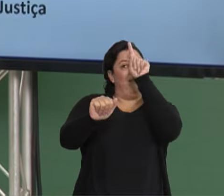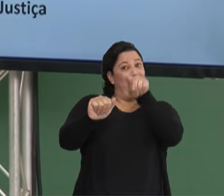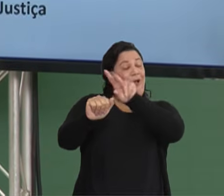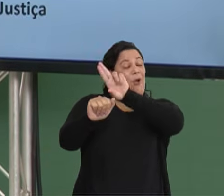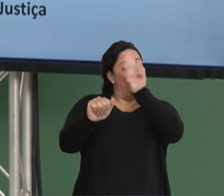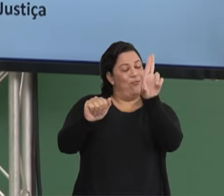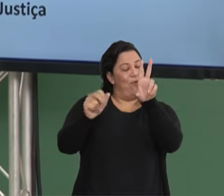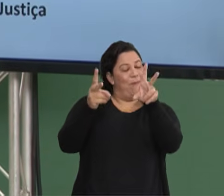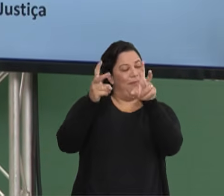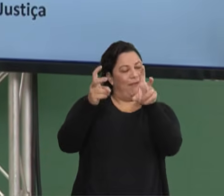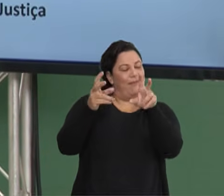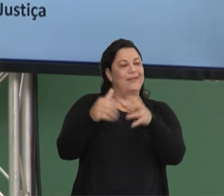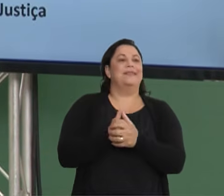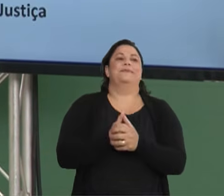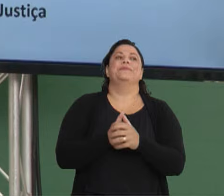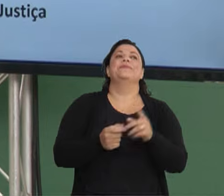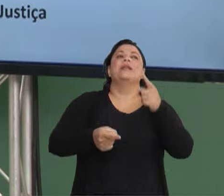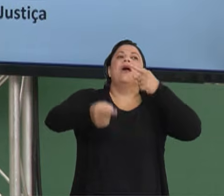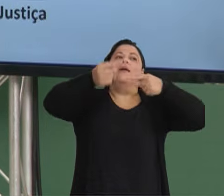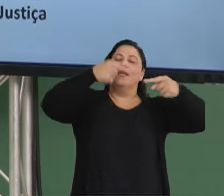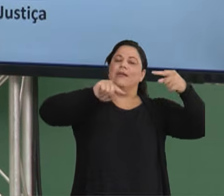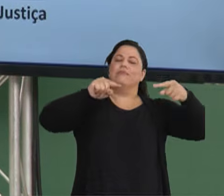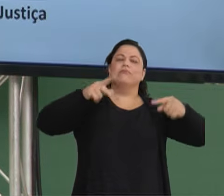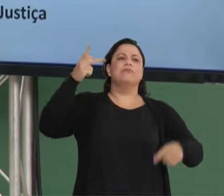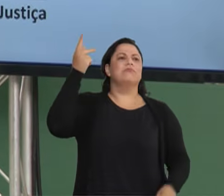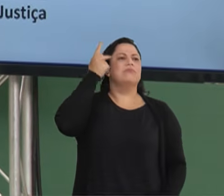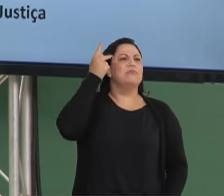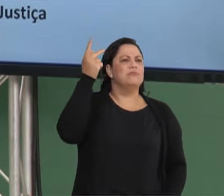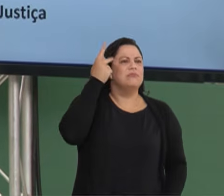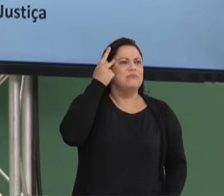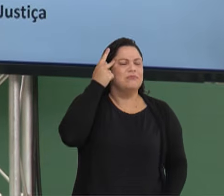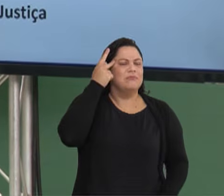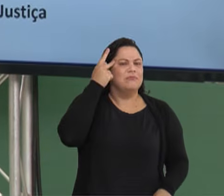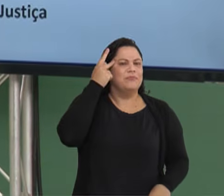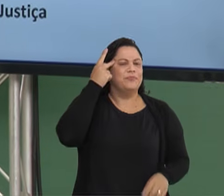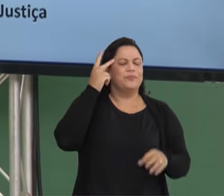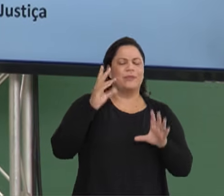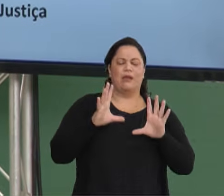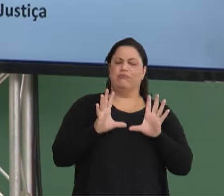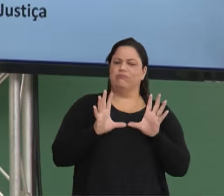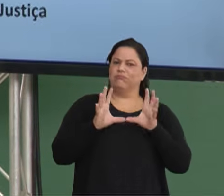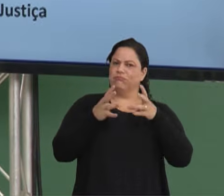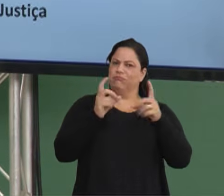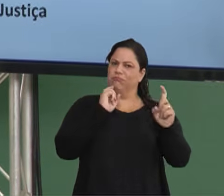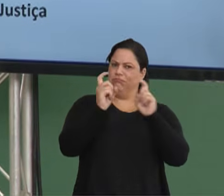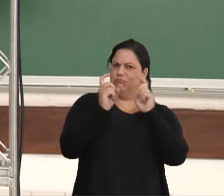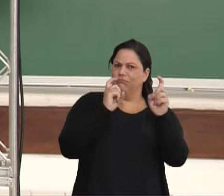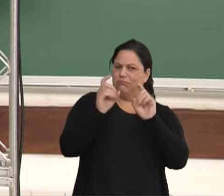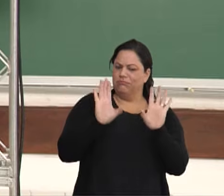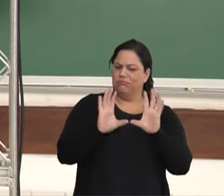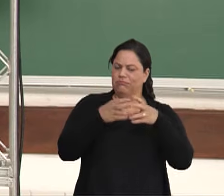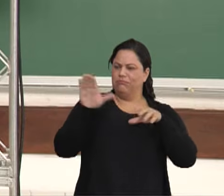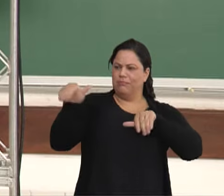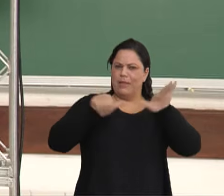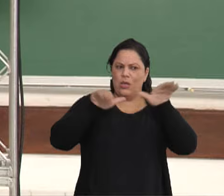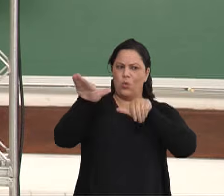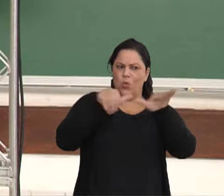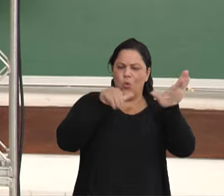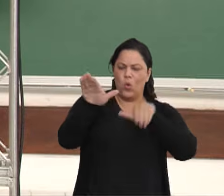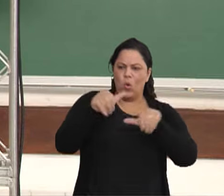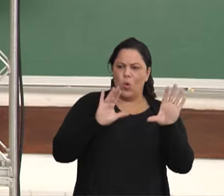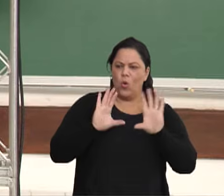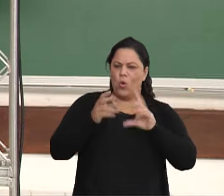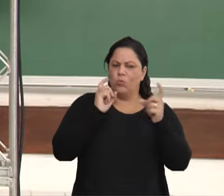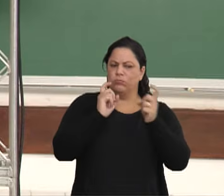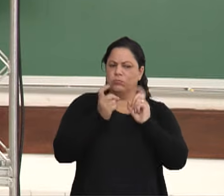exigir principalmente duas coisas. Uma nova Constituição pro Brasil, ou seja, o Brasil tem que